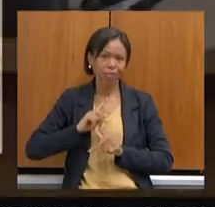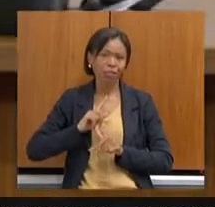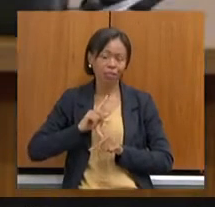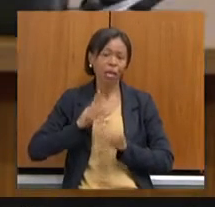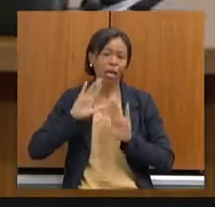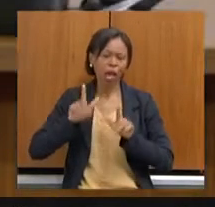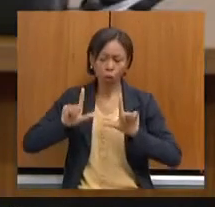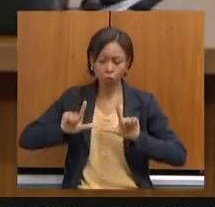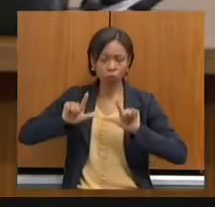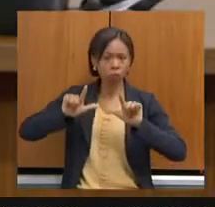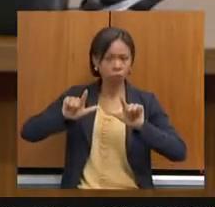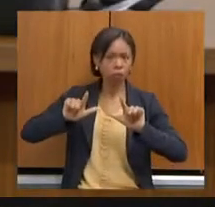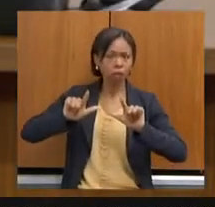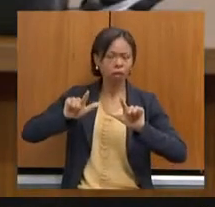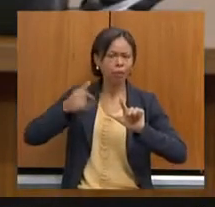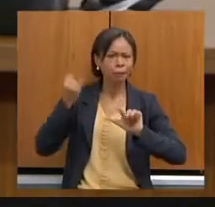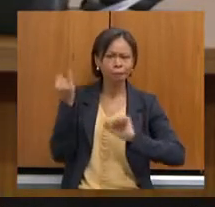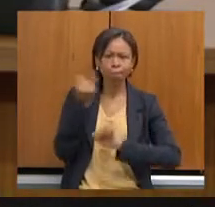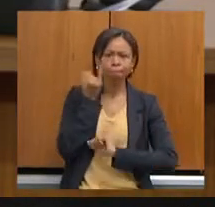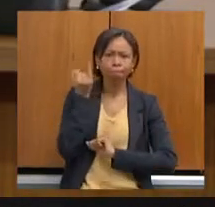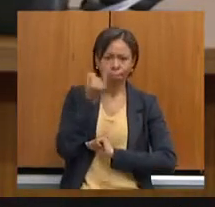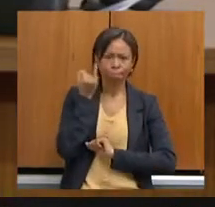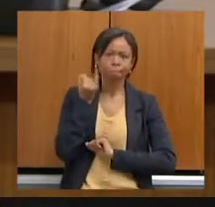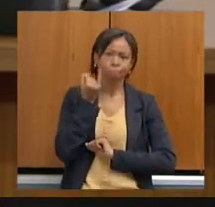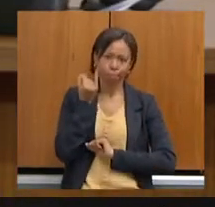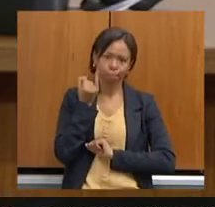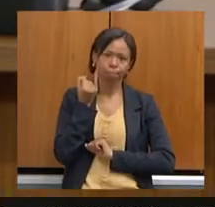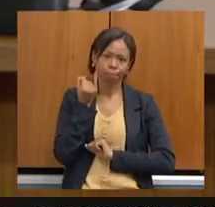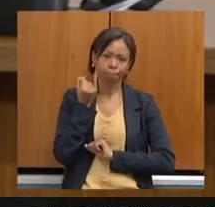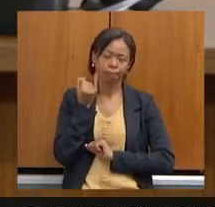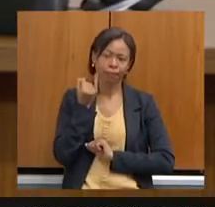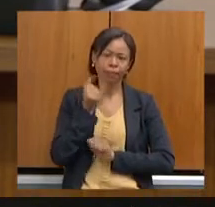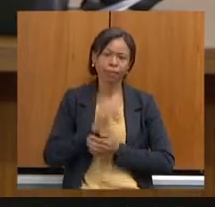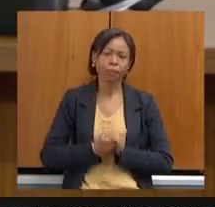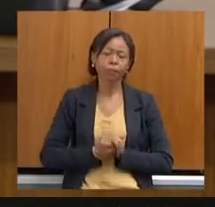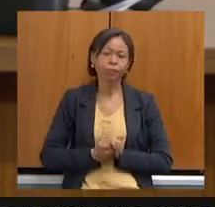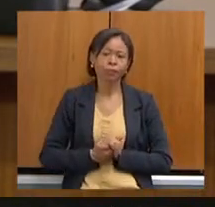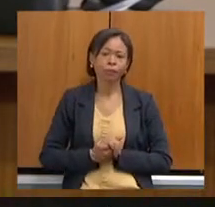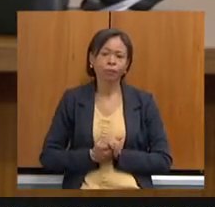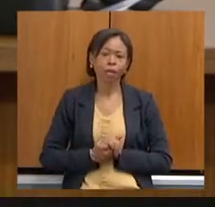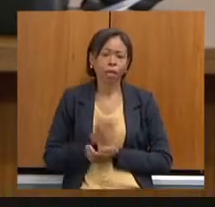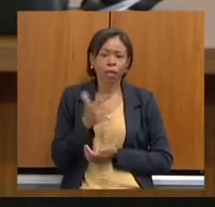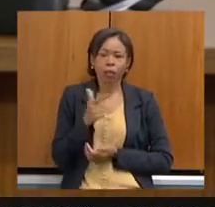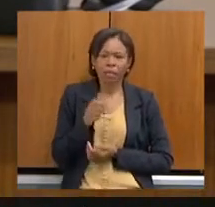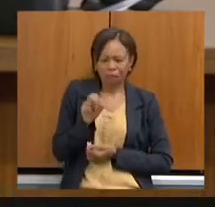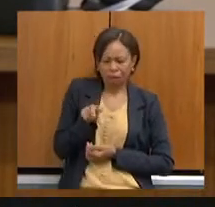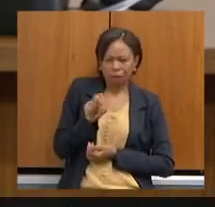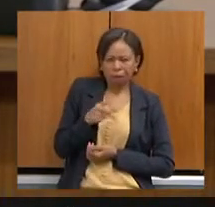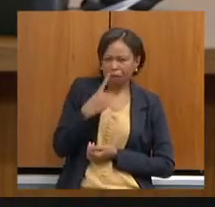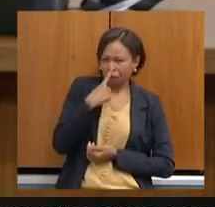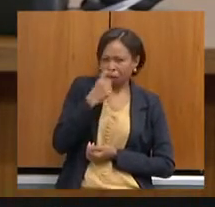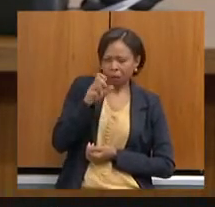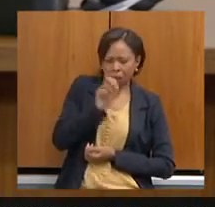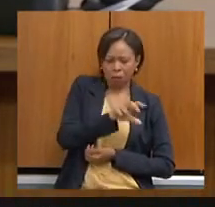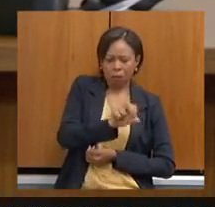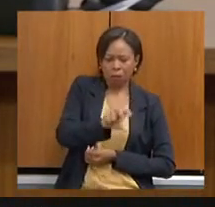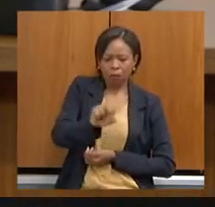uma certificação muito interessante que uma certificação é sem uso de agrotóxicos